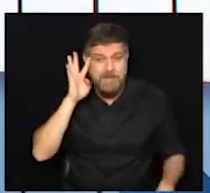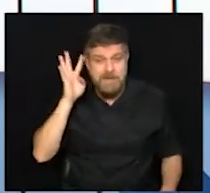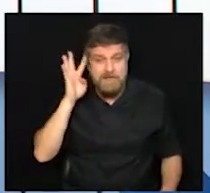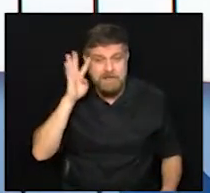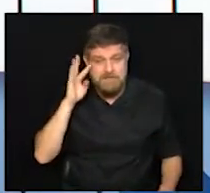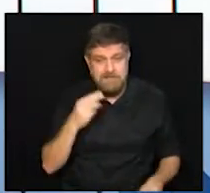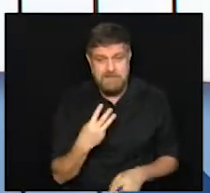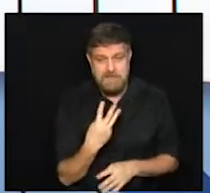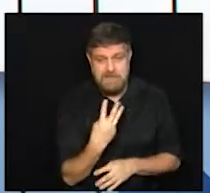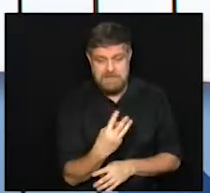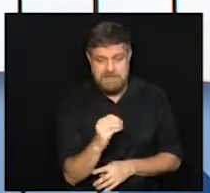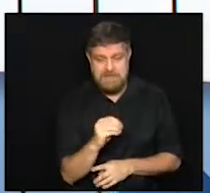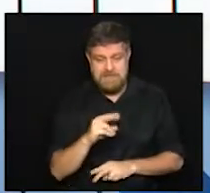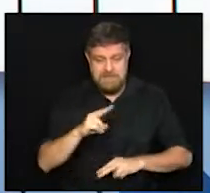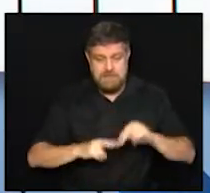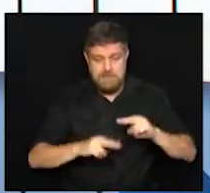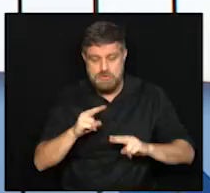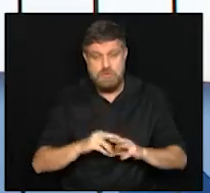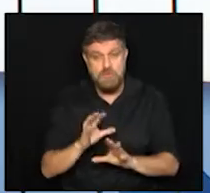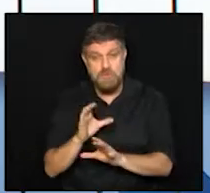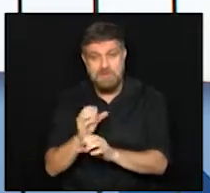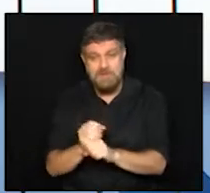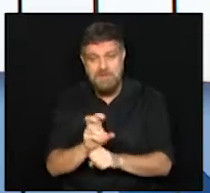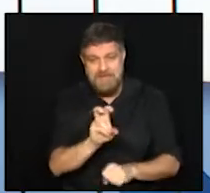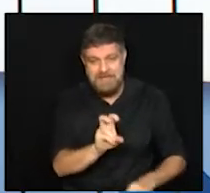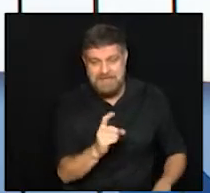quarta-feira, 30 de junho,